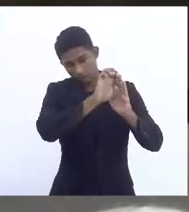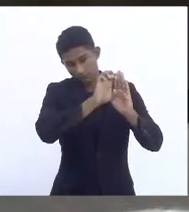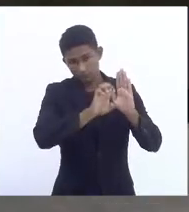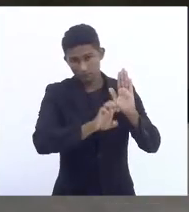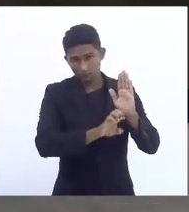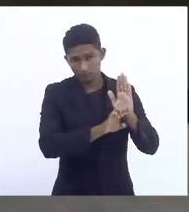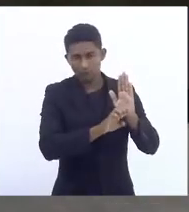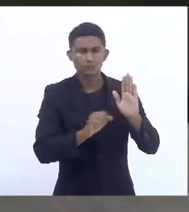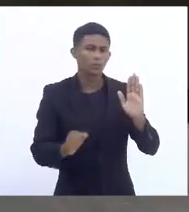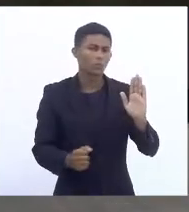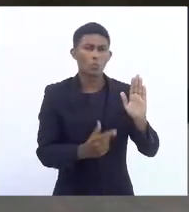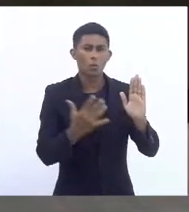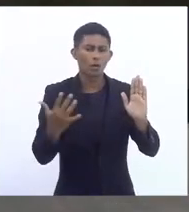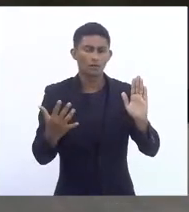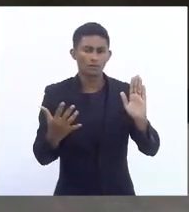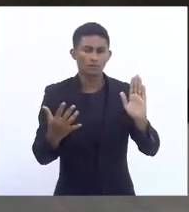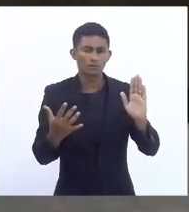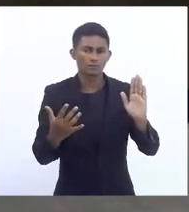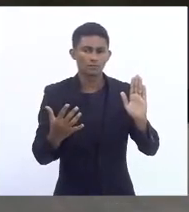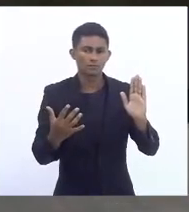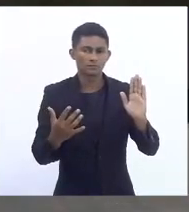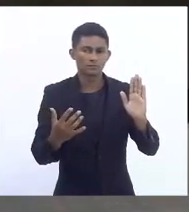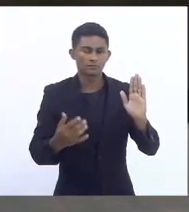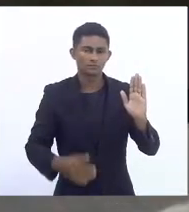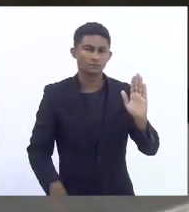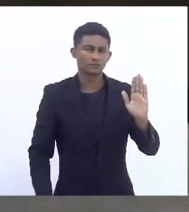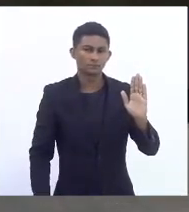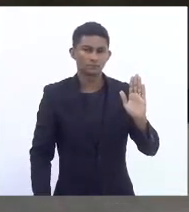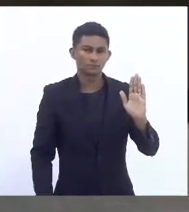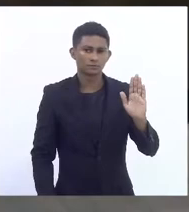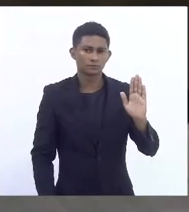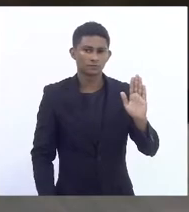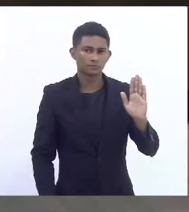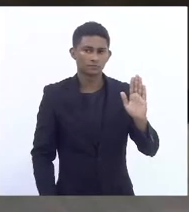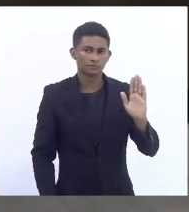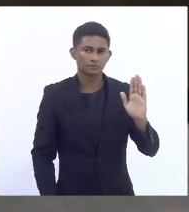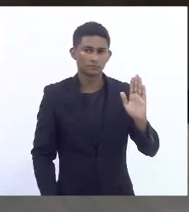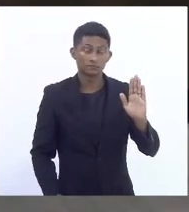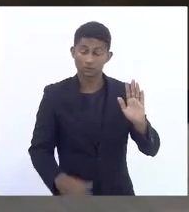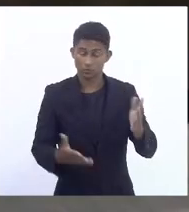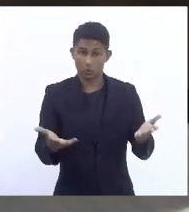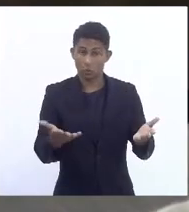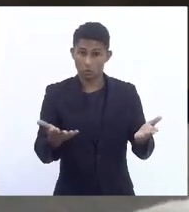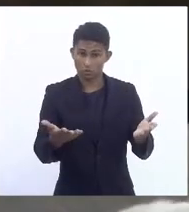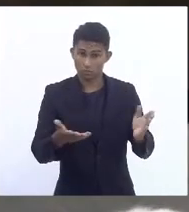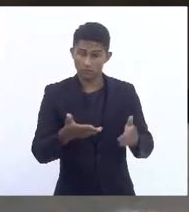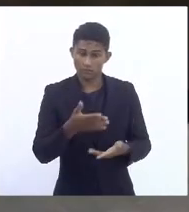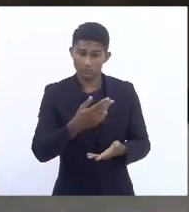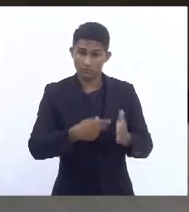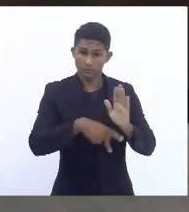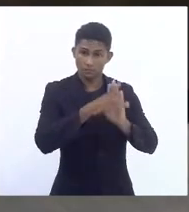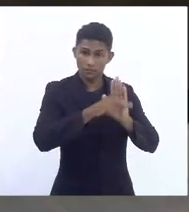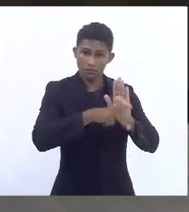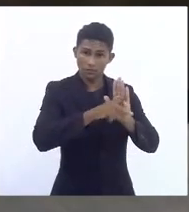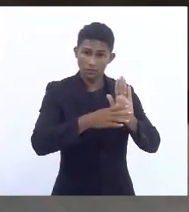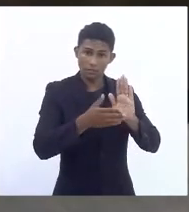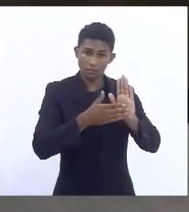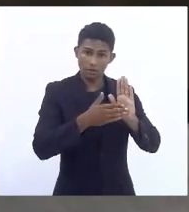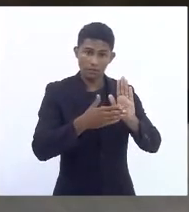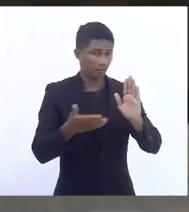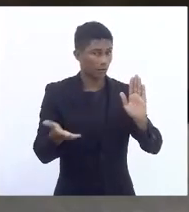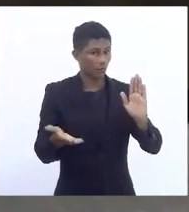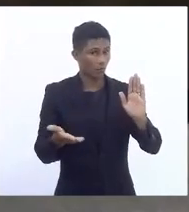7 emendas, aliás, o projeto está entrando na pauta no dia de hoje, deixa eu ver.